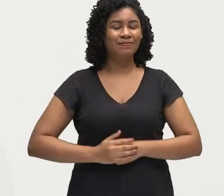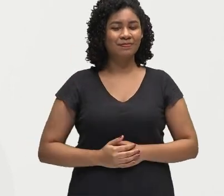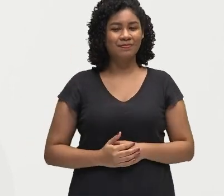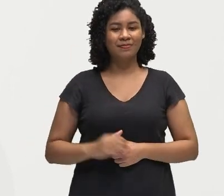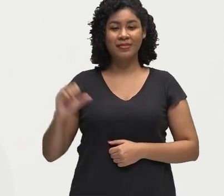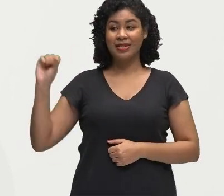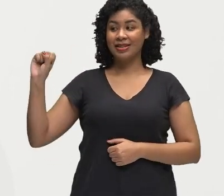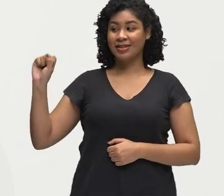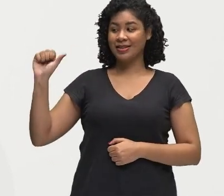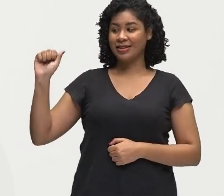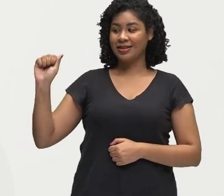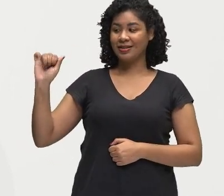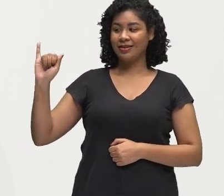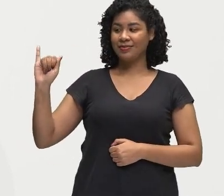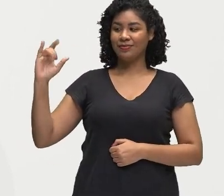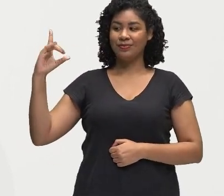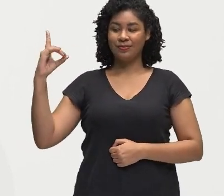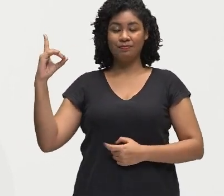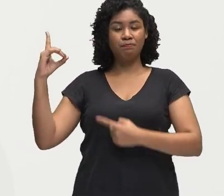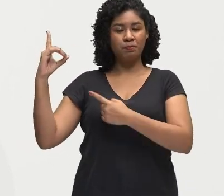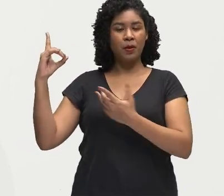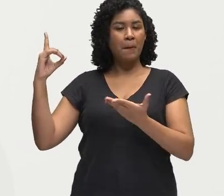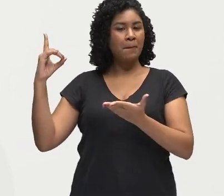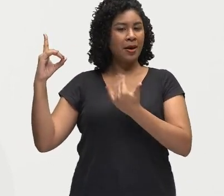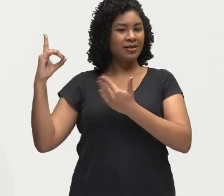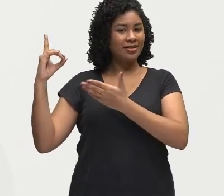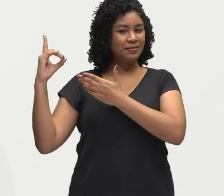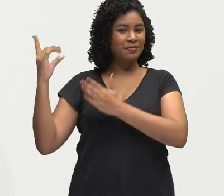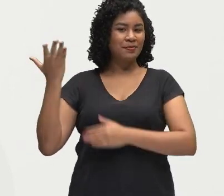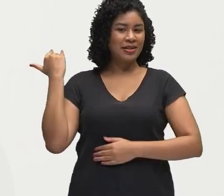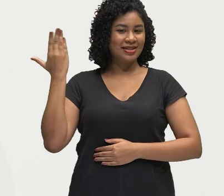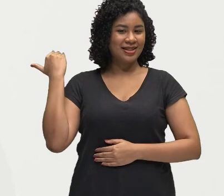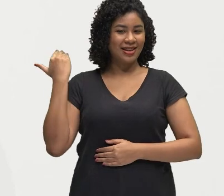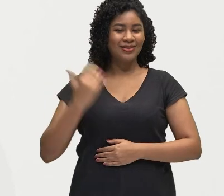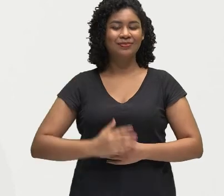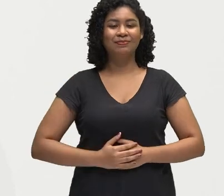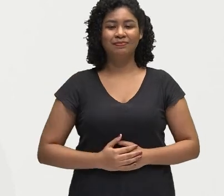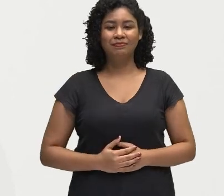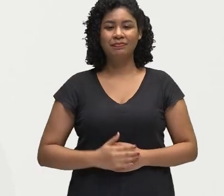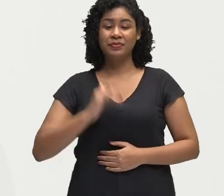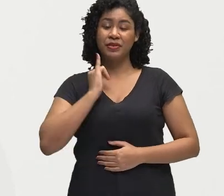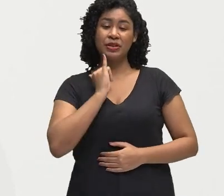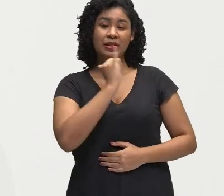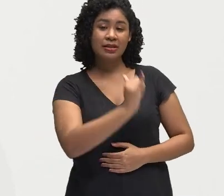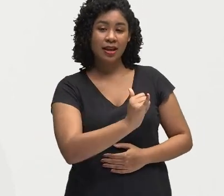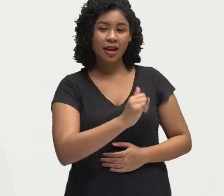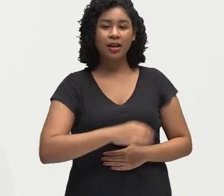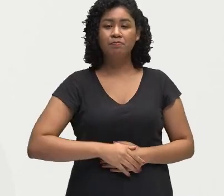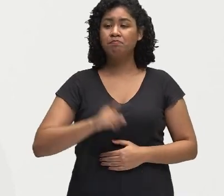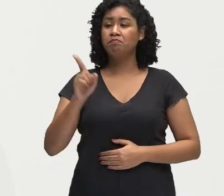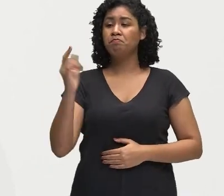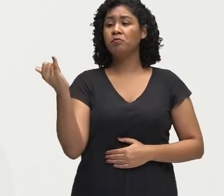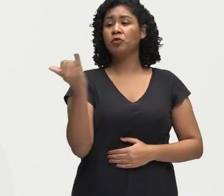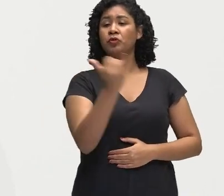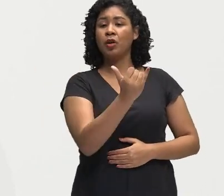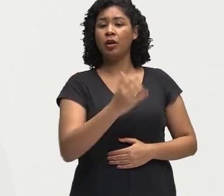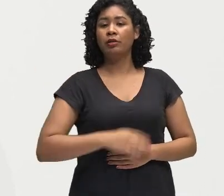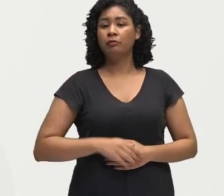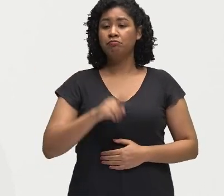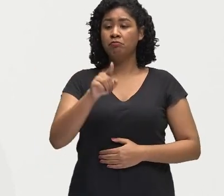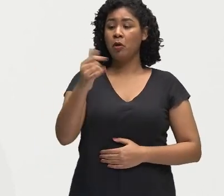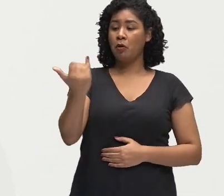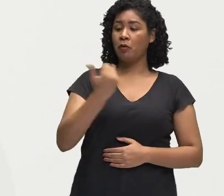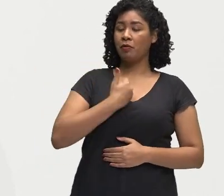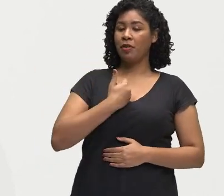said, said. Disse, dizemos, né? Ele disse.